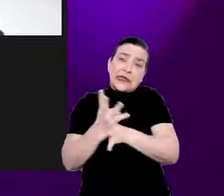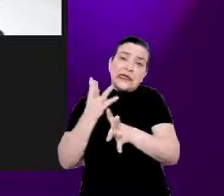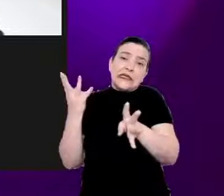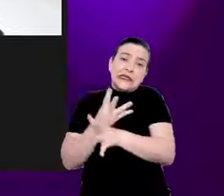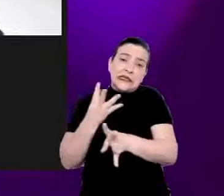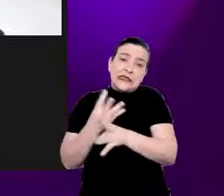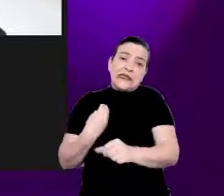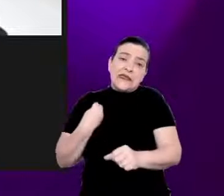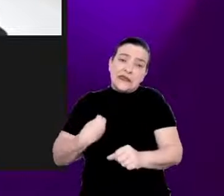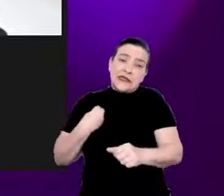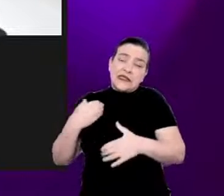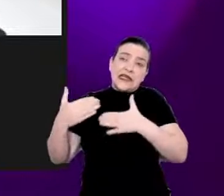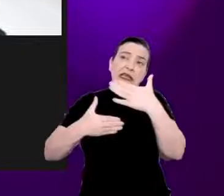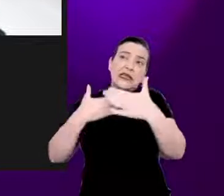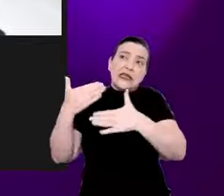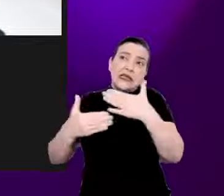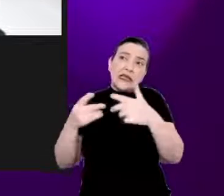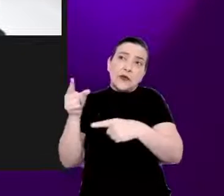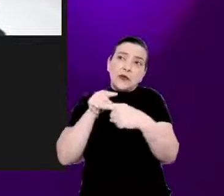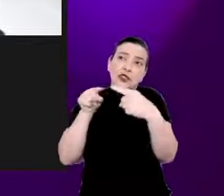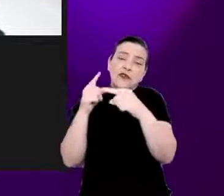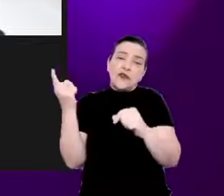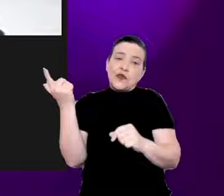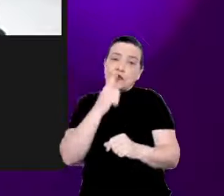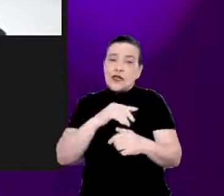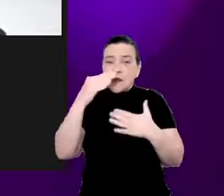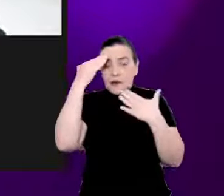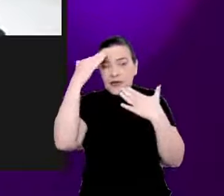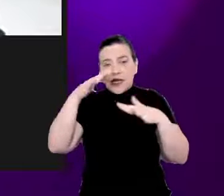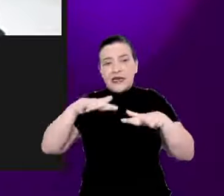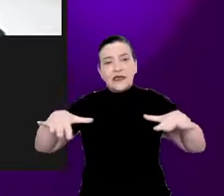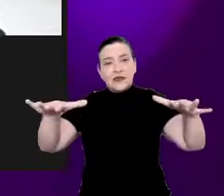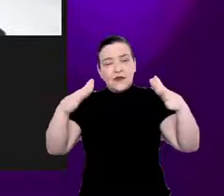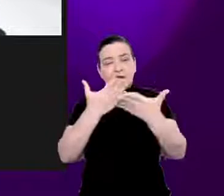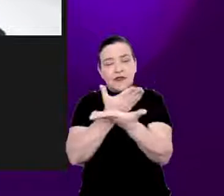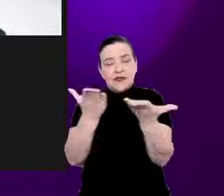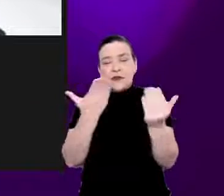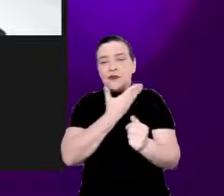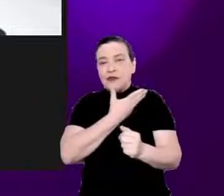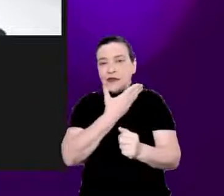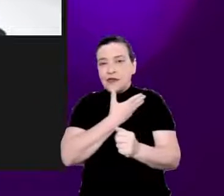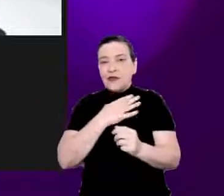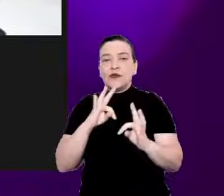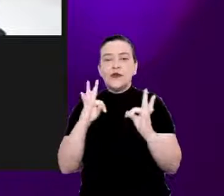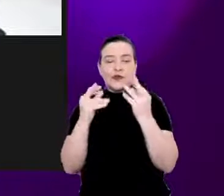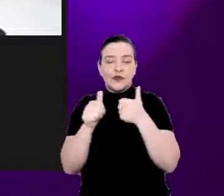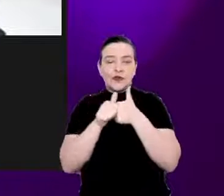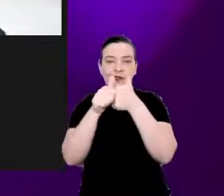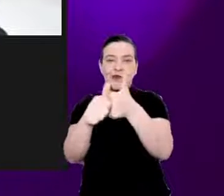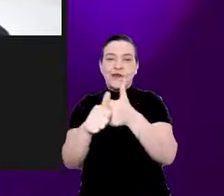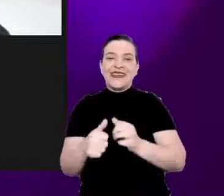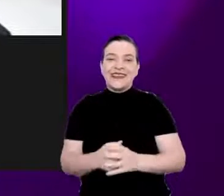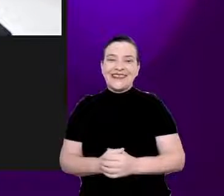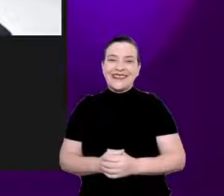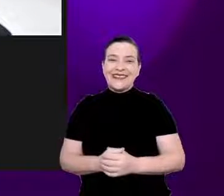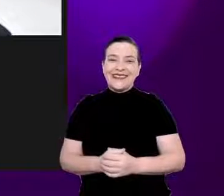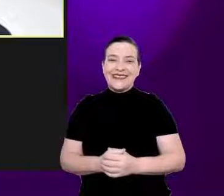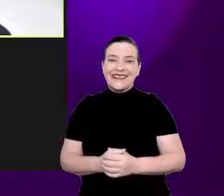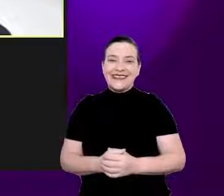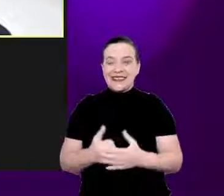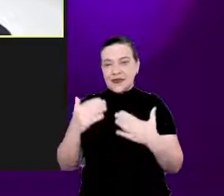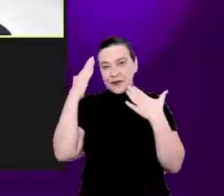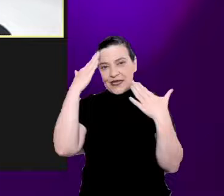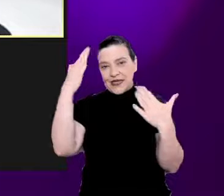tentar encontrar um jeito. Obrigado, Virgínia, Fernando, meus colegas de bancada e a todos que nos assistem. Muito